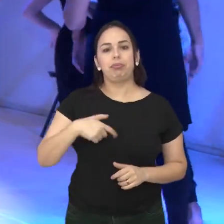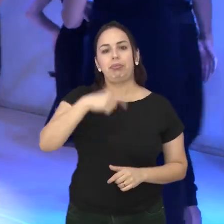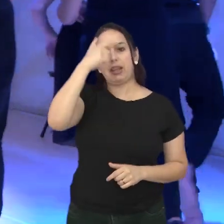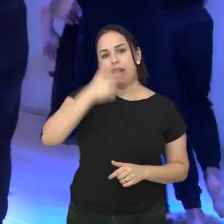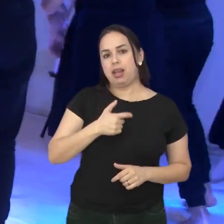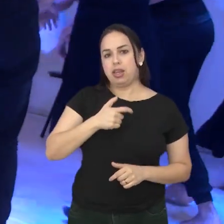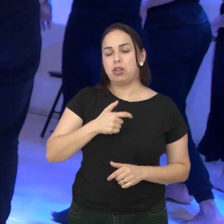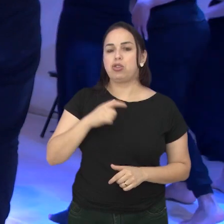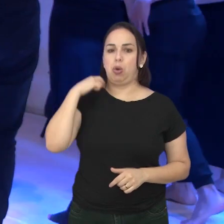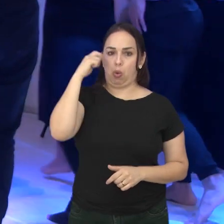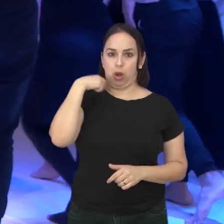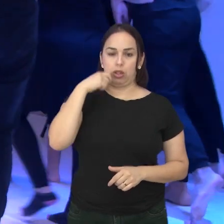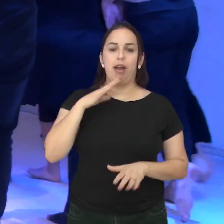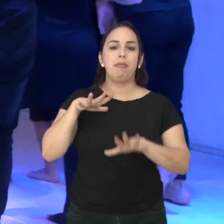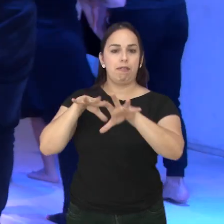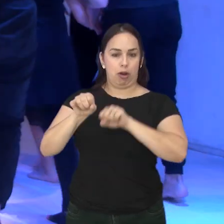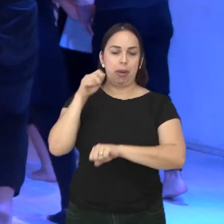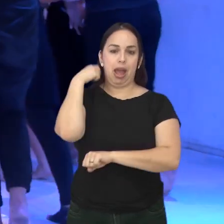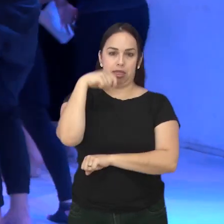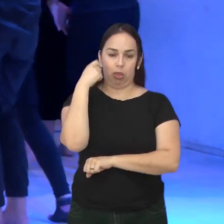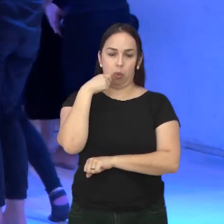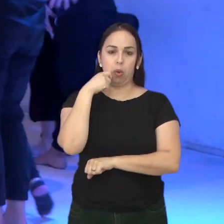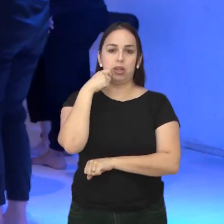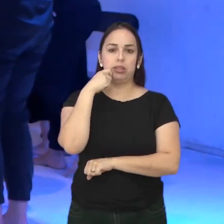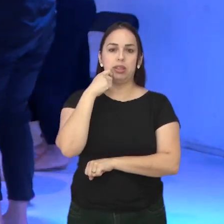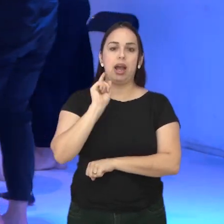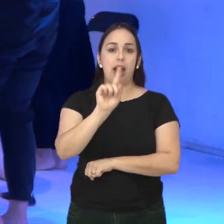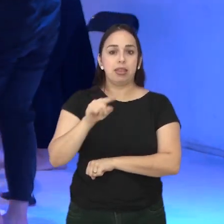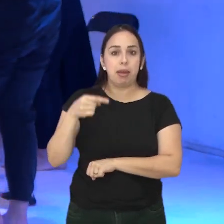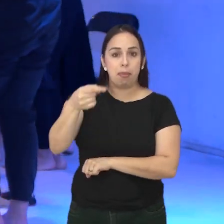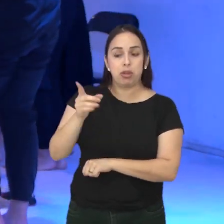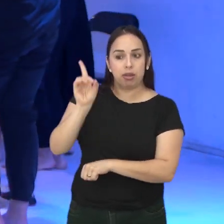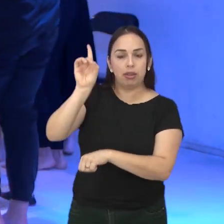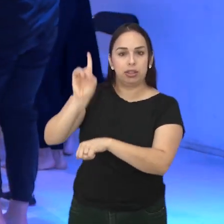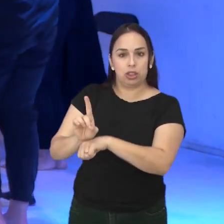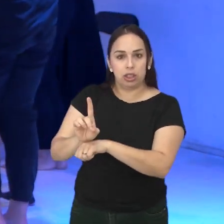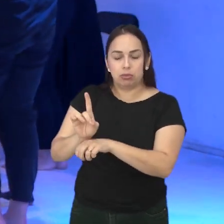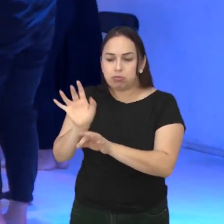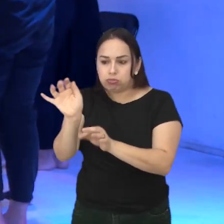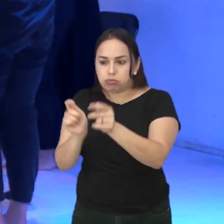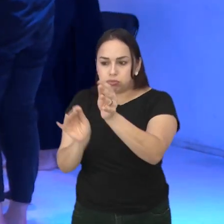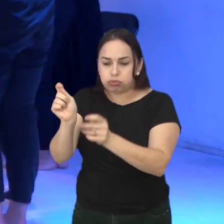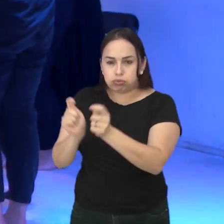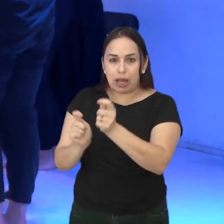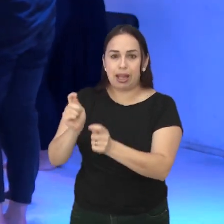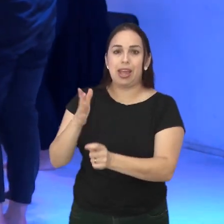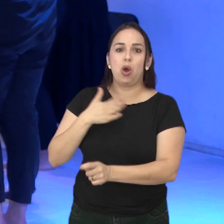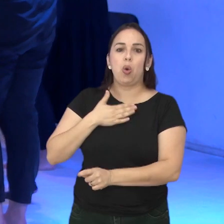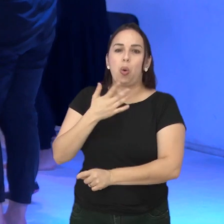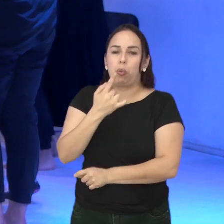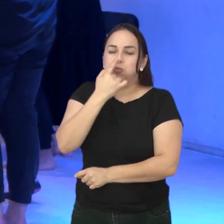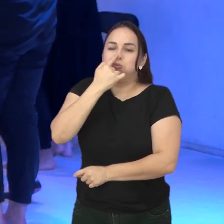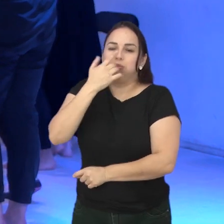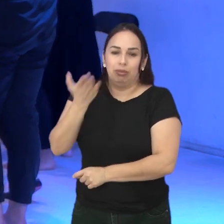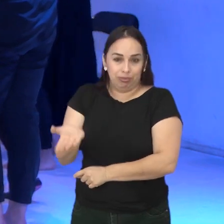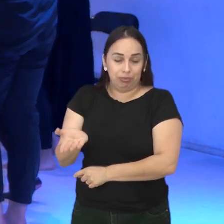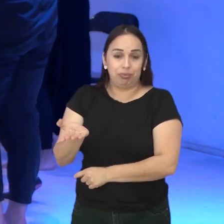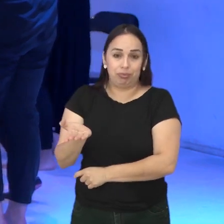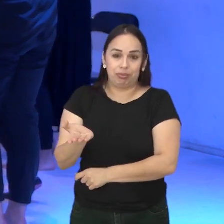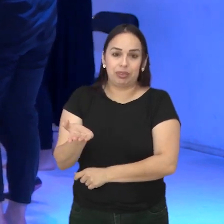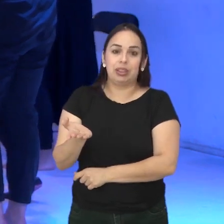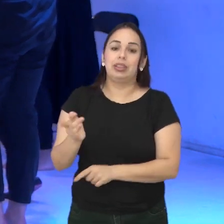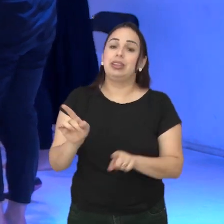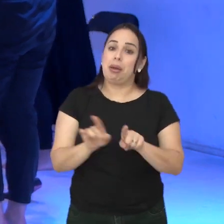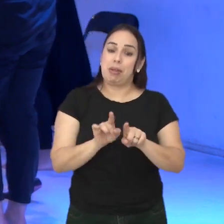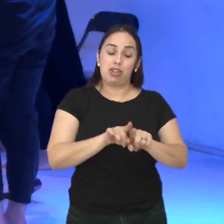por exemplo, depois eu sou ator de formação e fui dirigir por acaso ao longo do tempo e descobri que eu gosto muito de